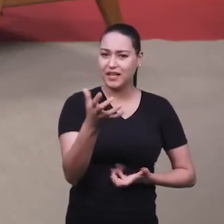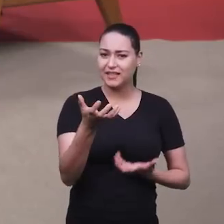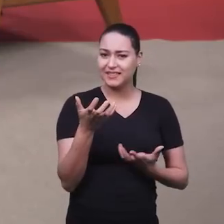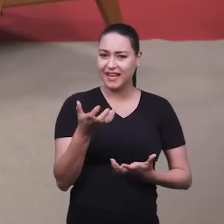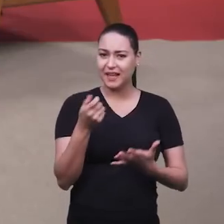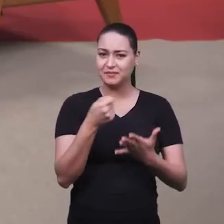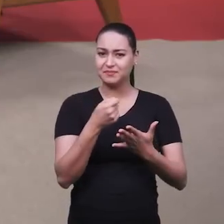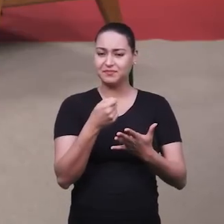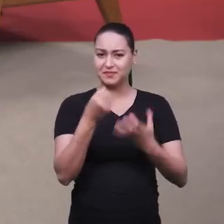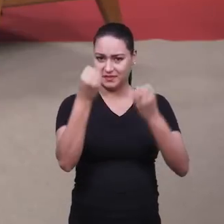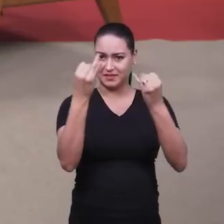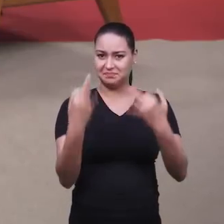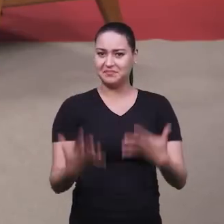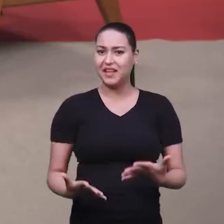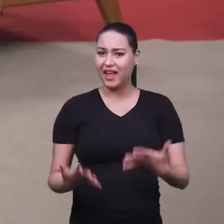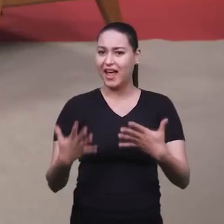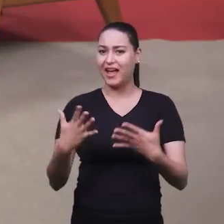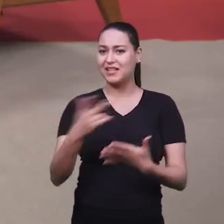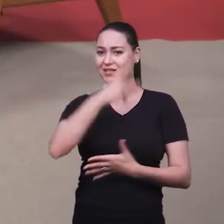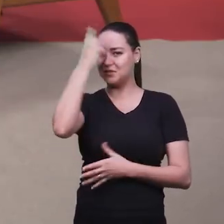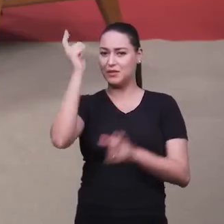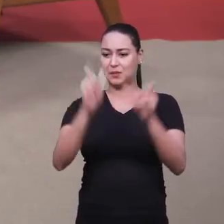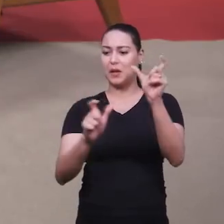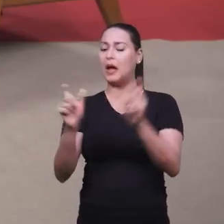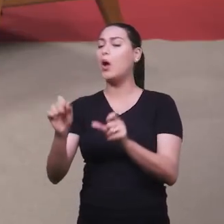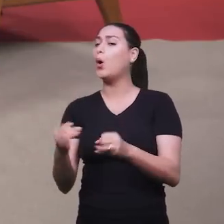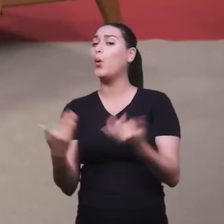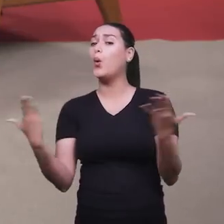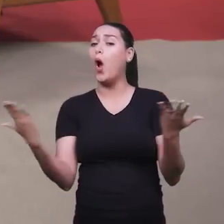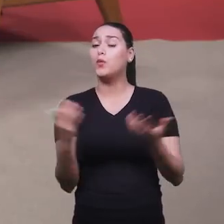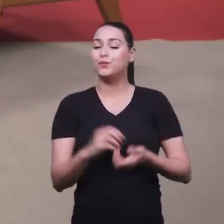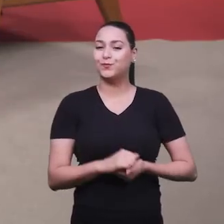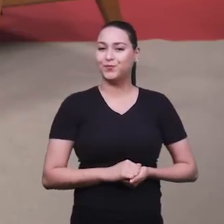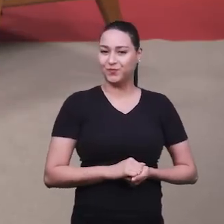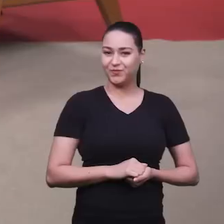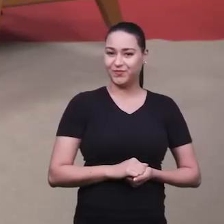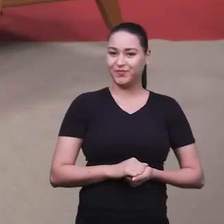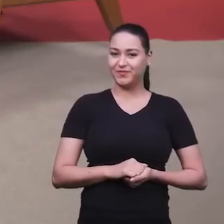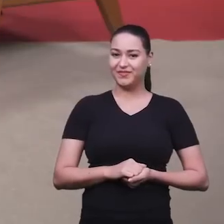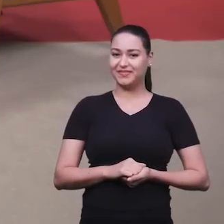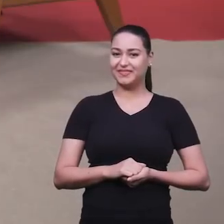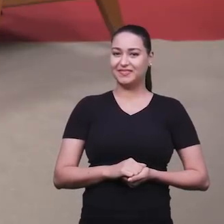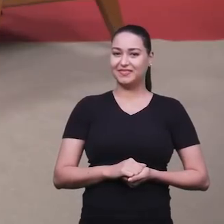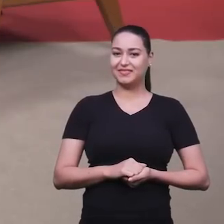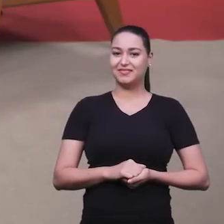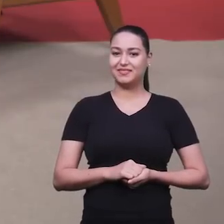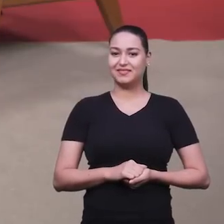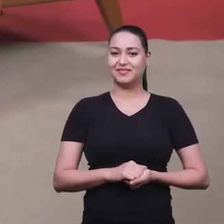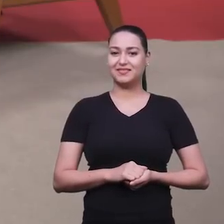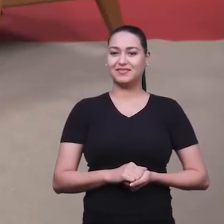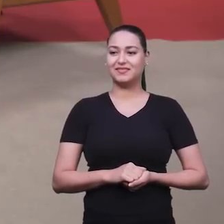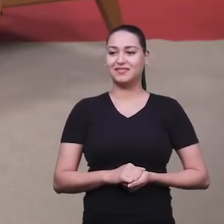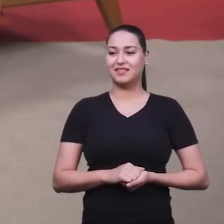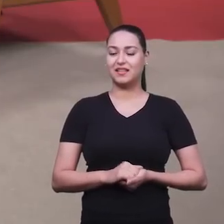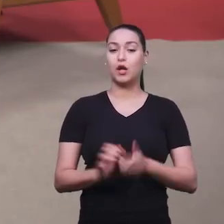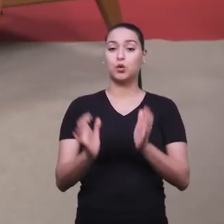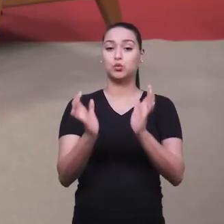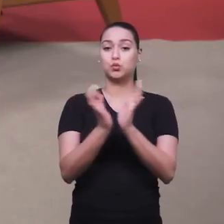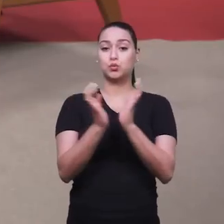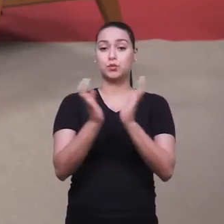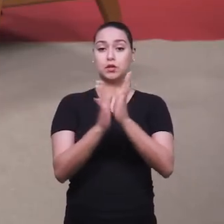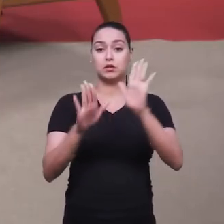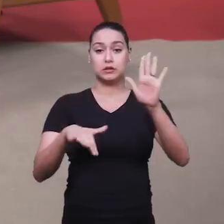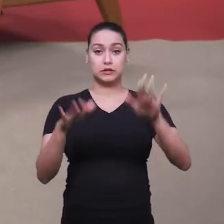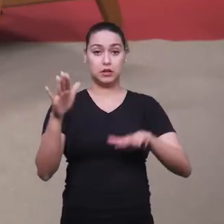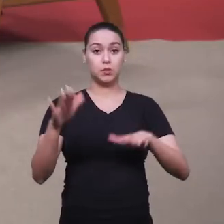festa. Vocês querem fazer algumas abordagens acerca dessas pessoas? Eram